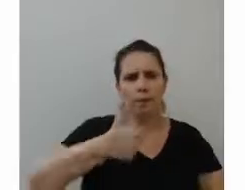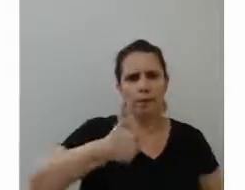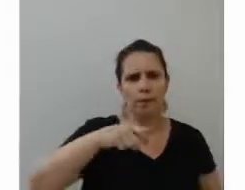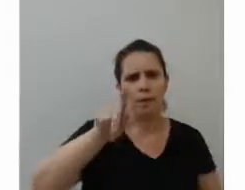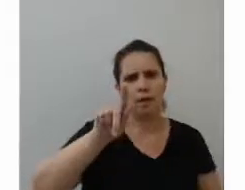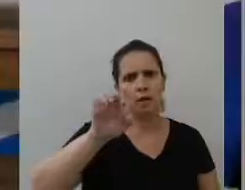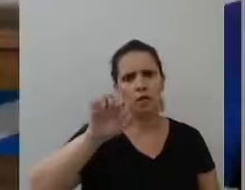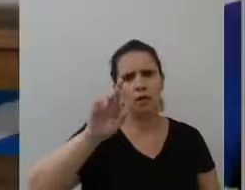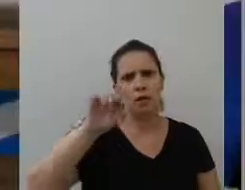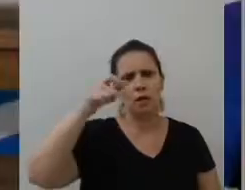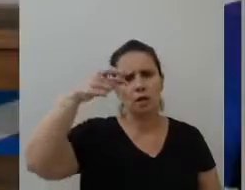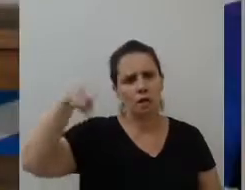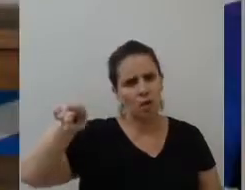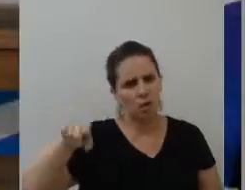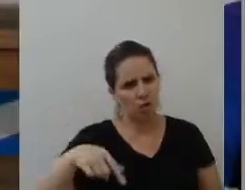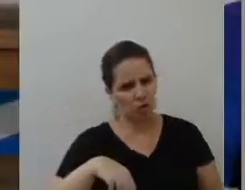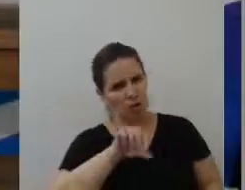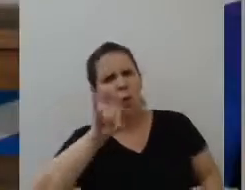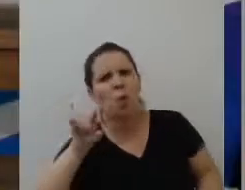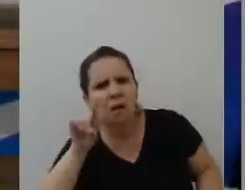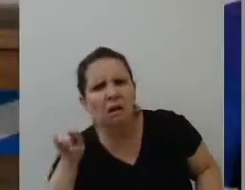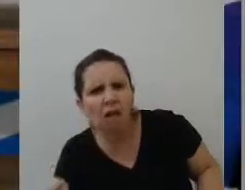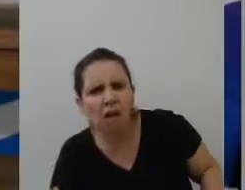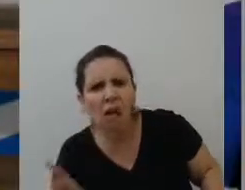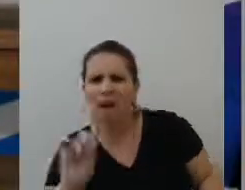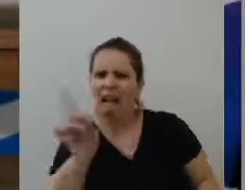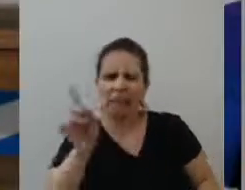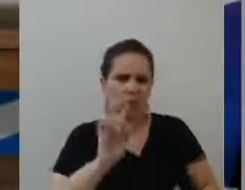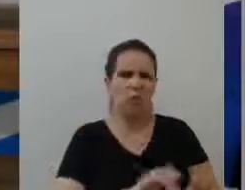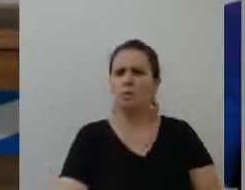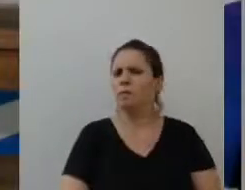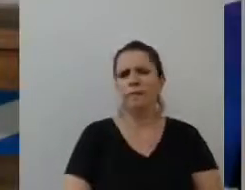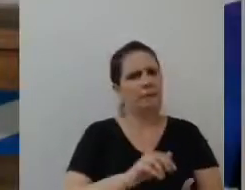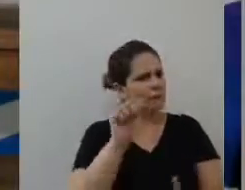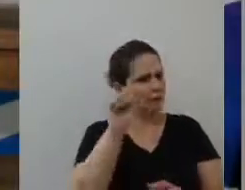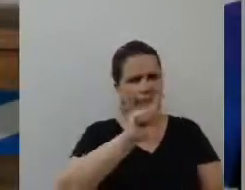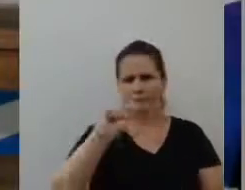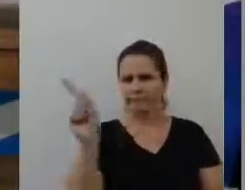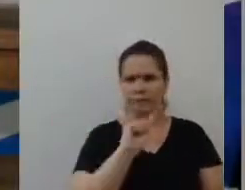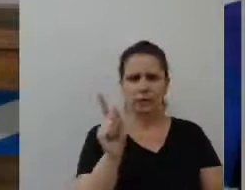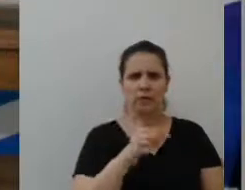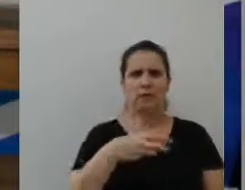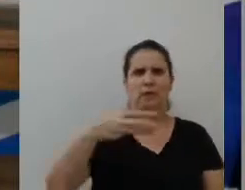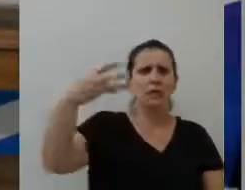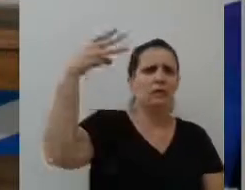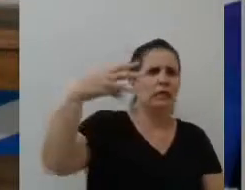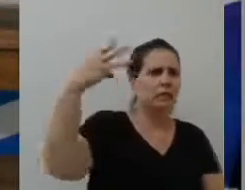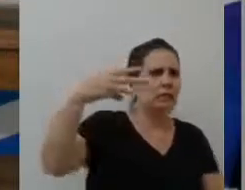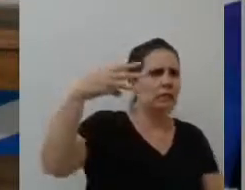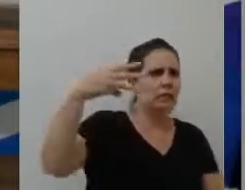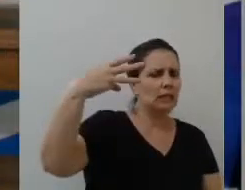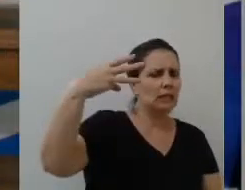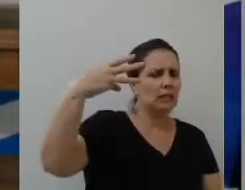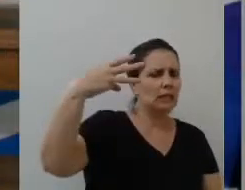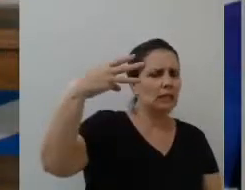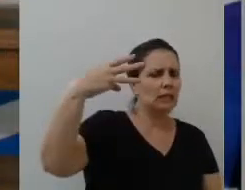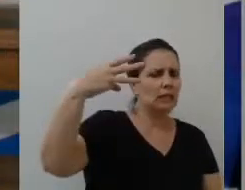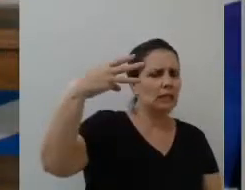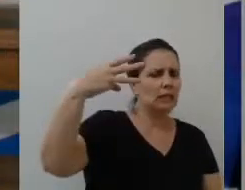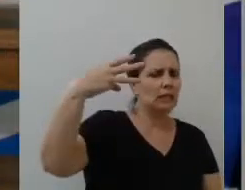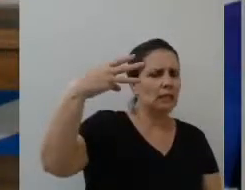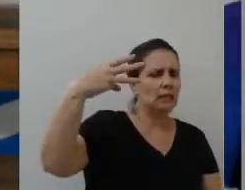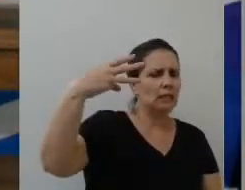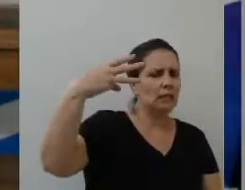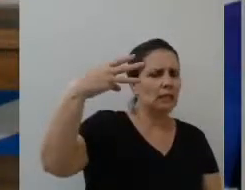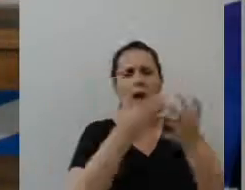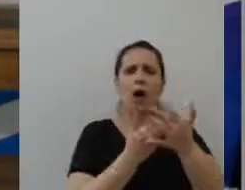primeira geração. Oi? É não, vi? É não, vi? É da terceira. A primeira foi o tema da aula de hoje.